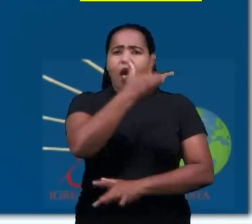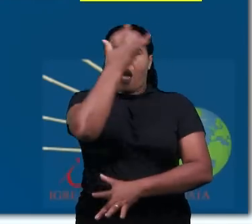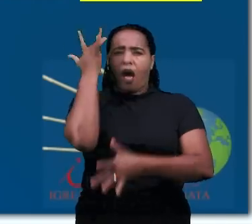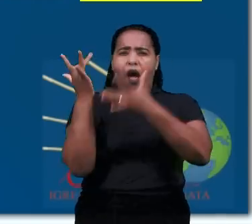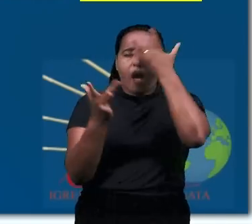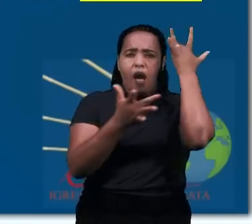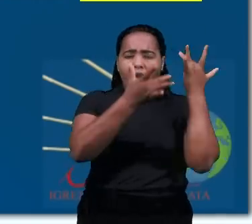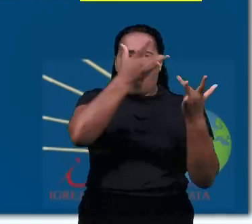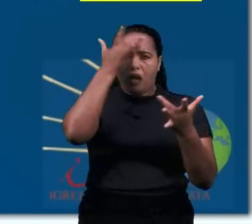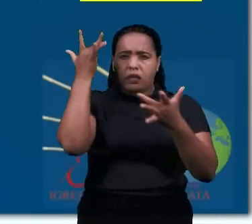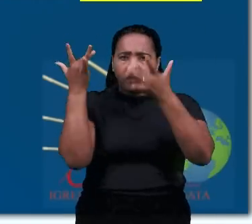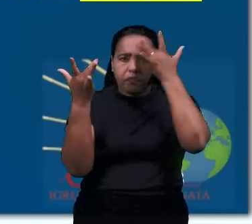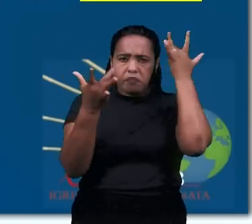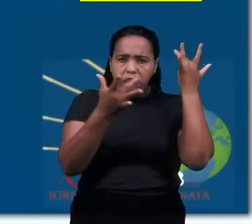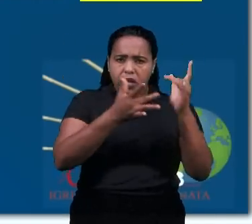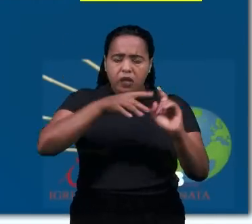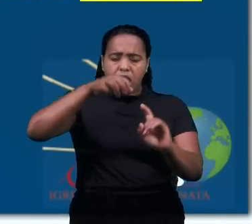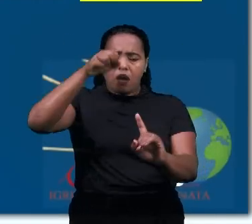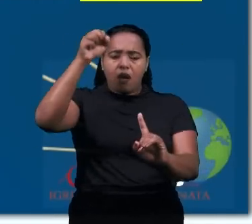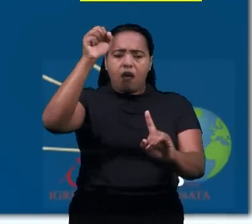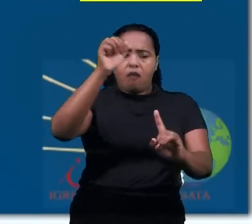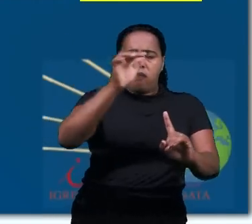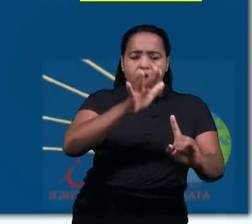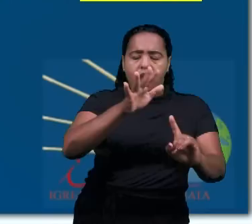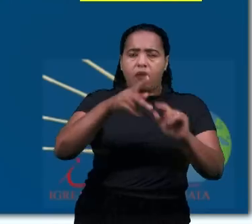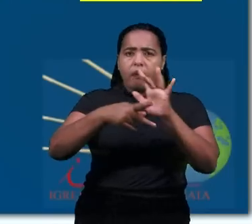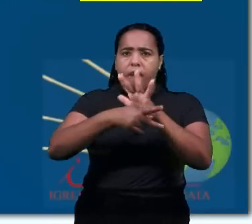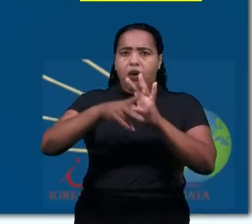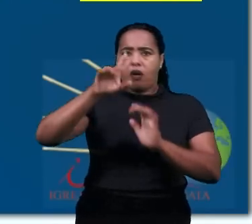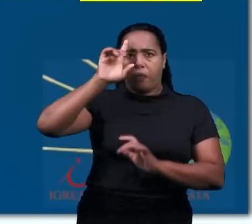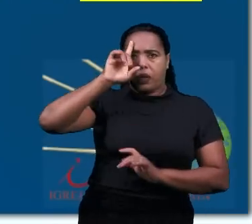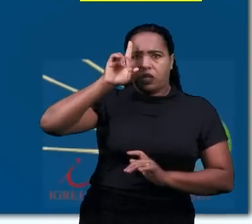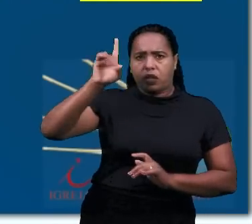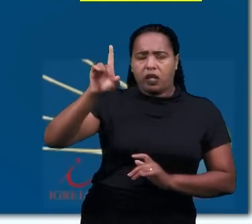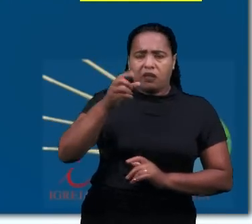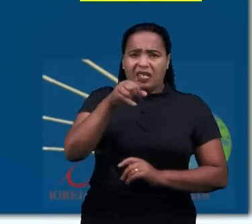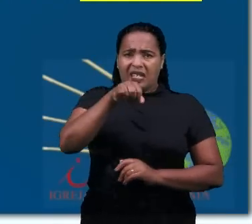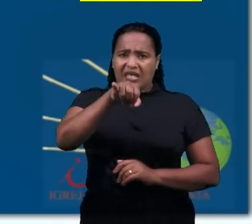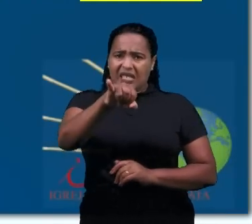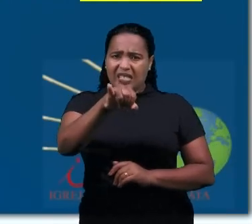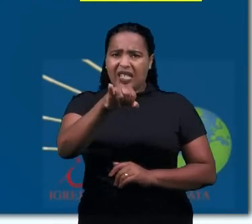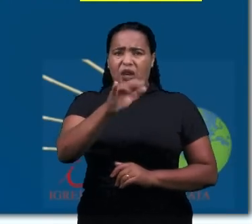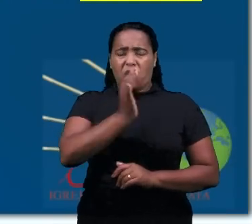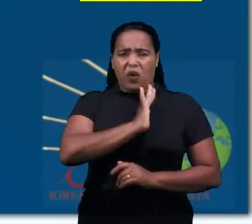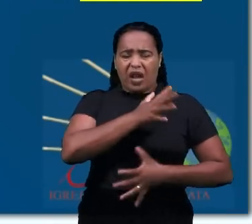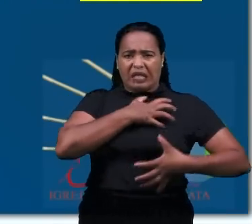graça de Deus, e de que nenhuma raiz de amargura